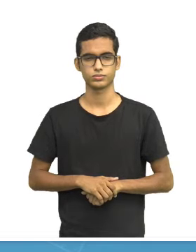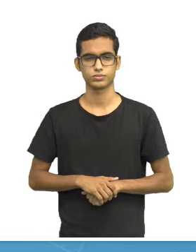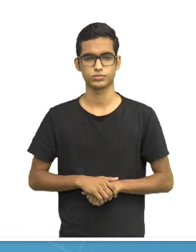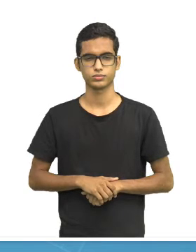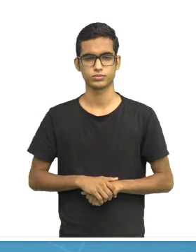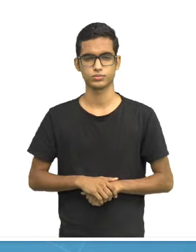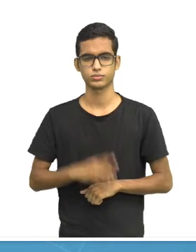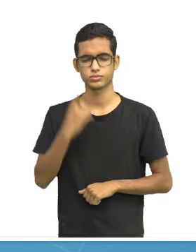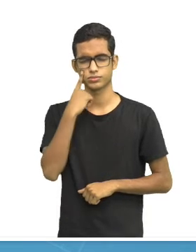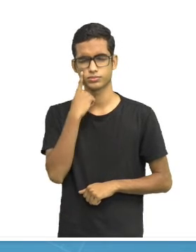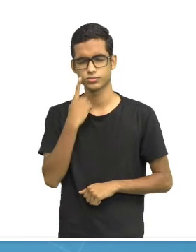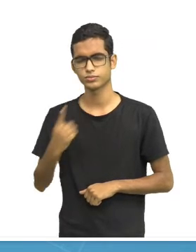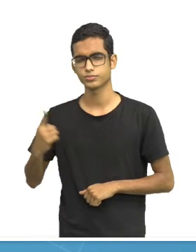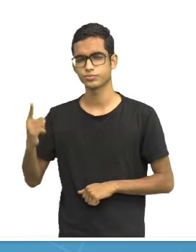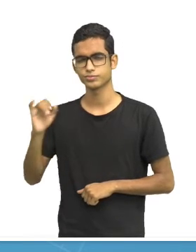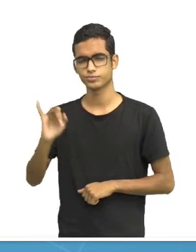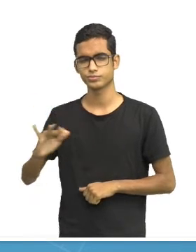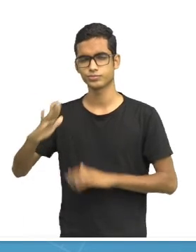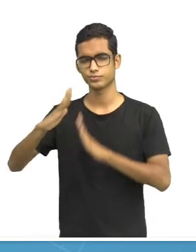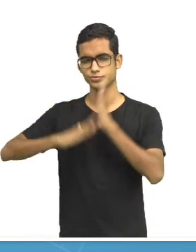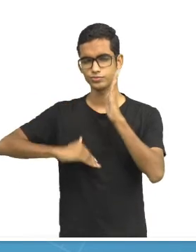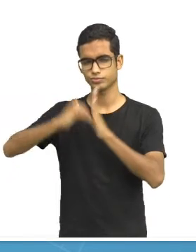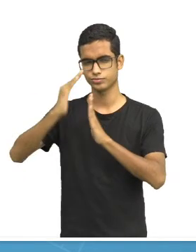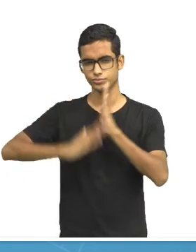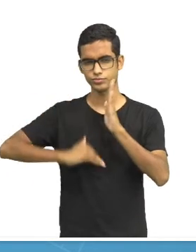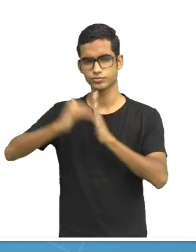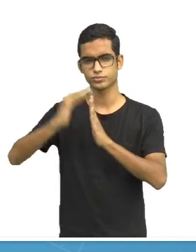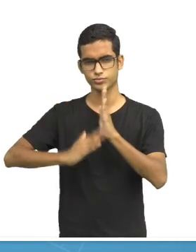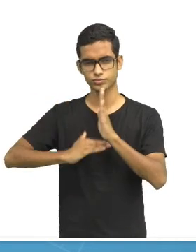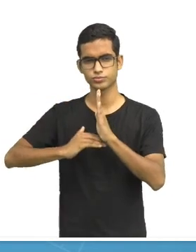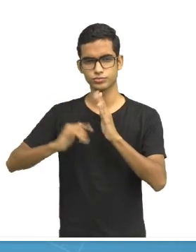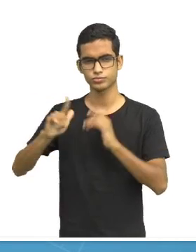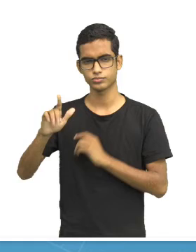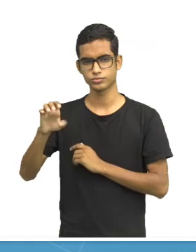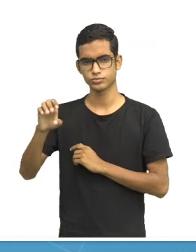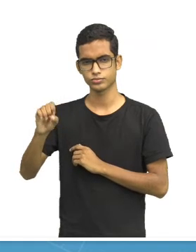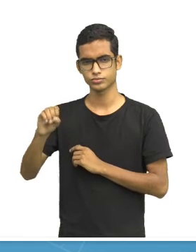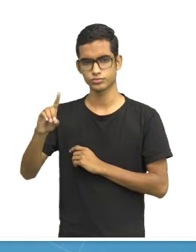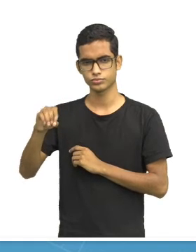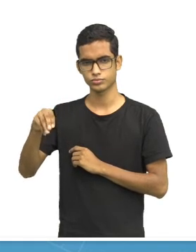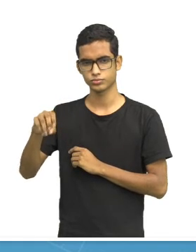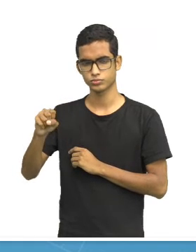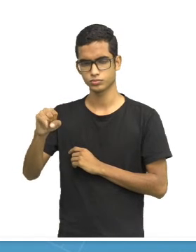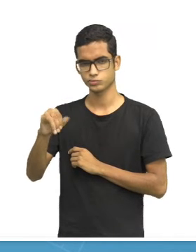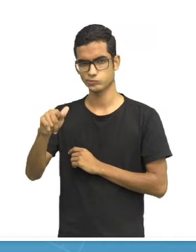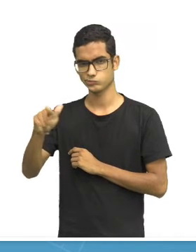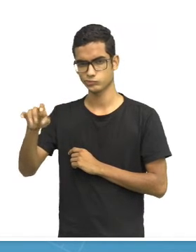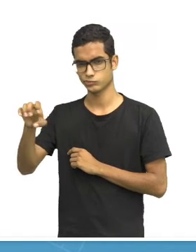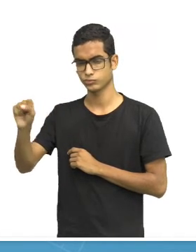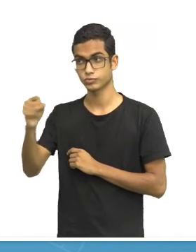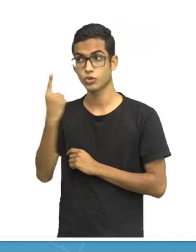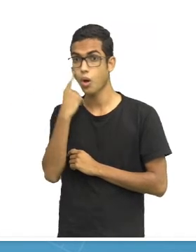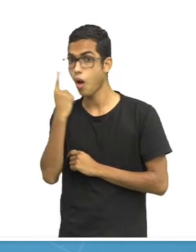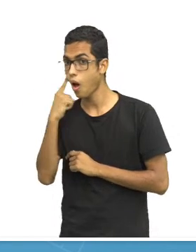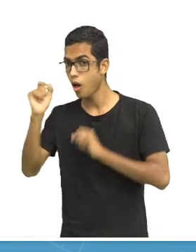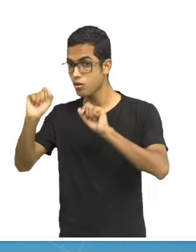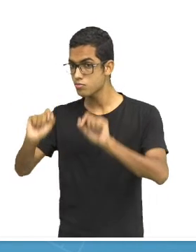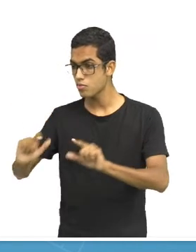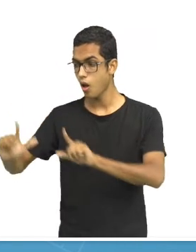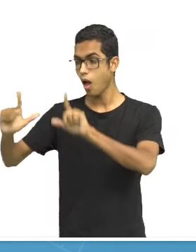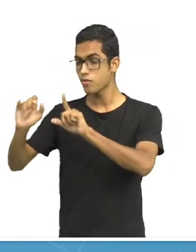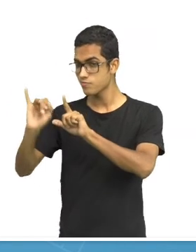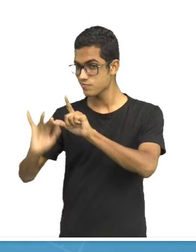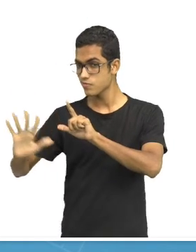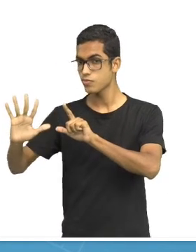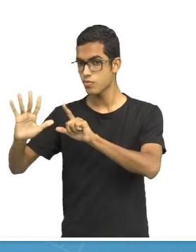O quadro Les Demoiselles d'Avignon foi pintado, olhe bem para o quadro, tá? Ele foi pintado